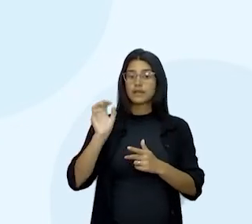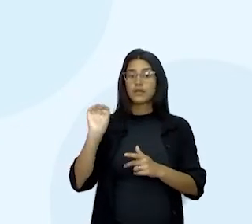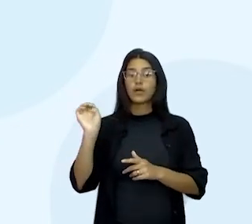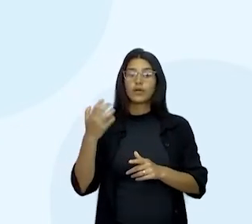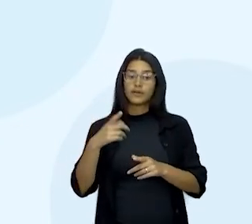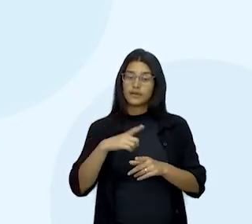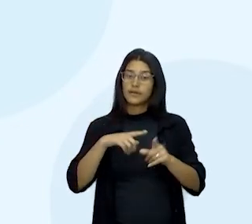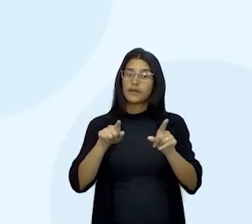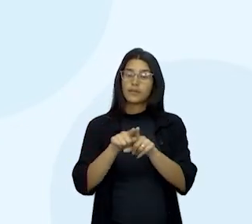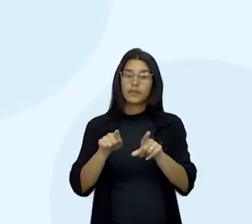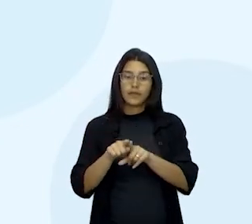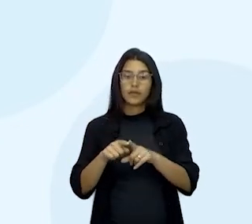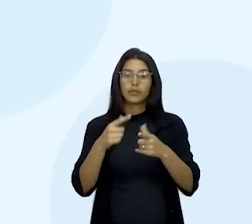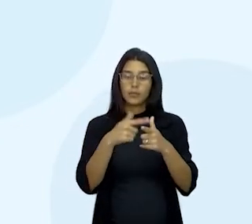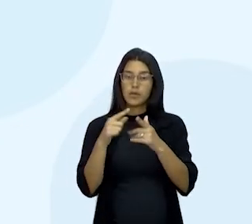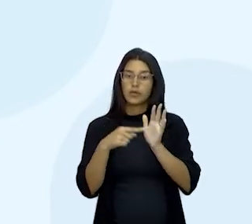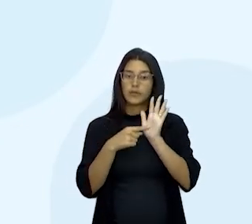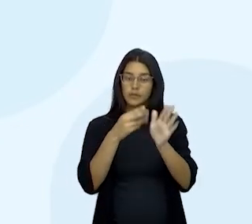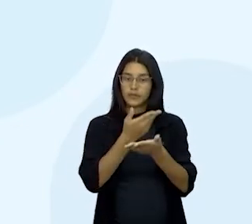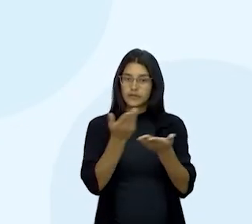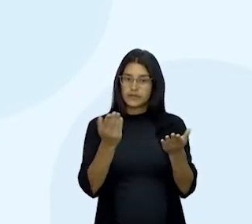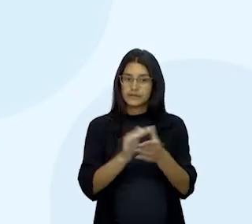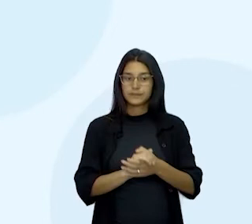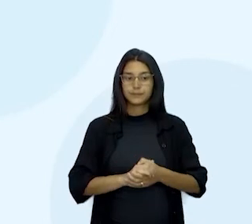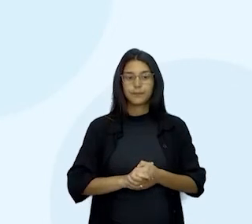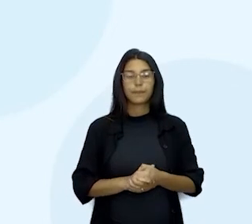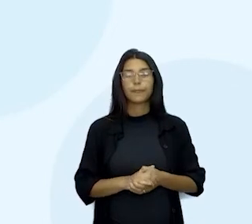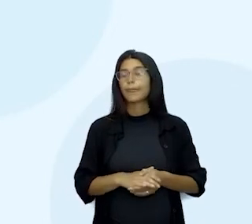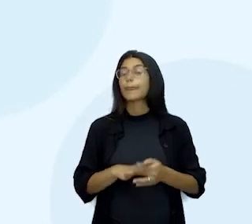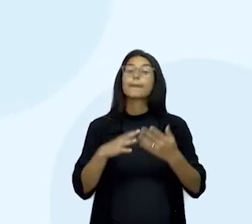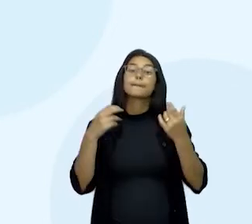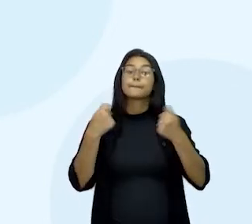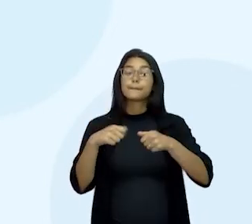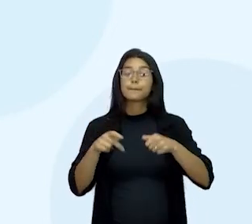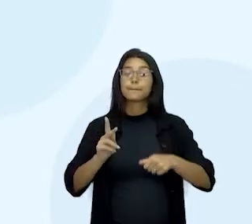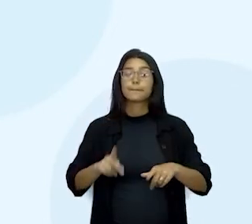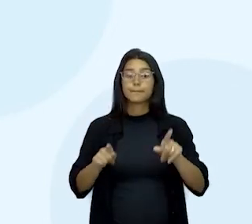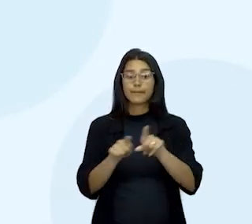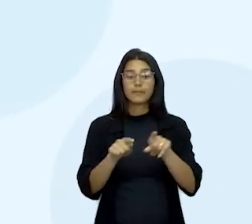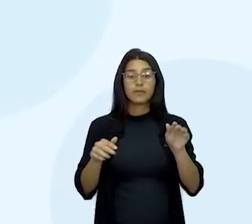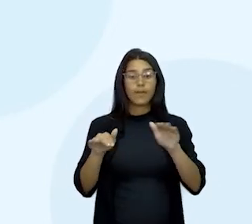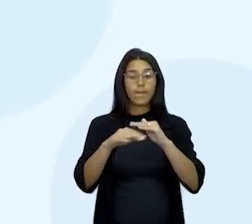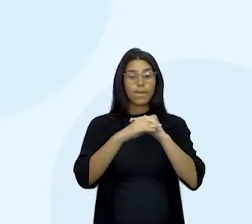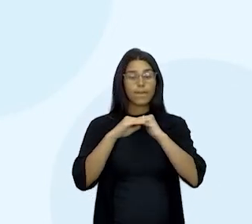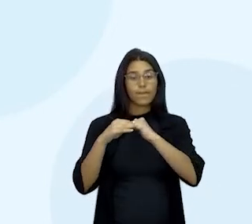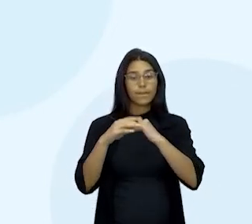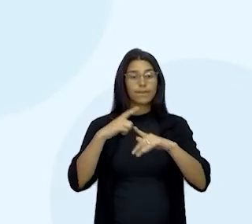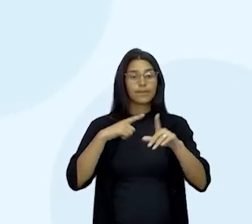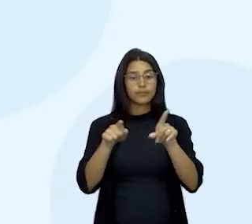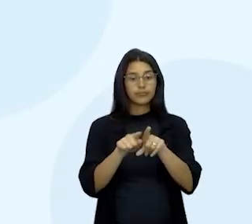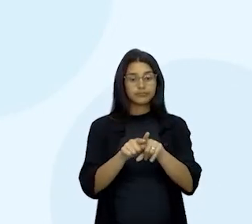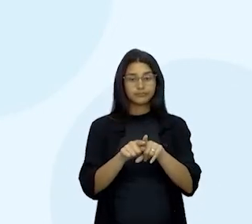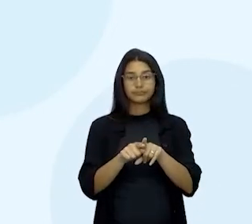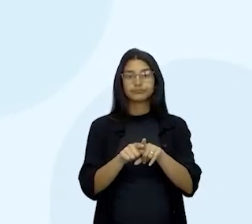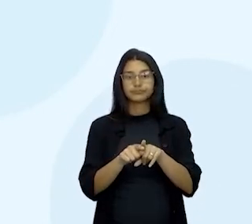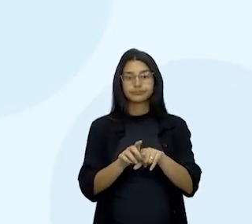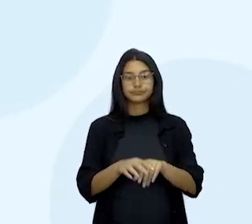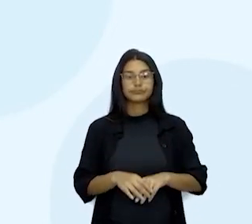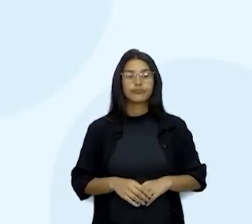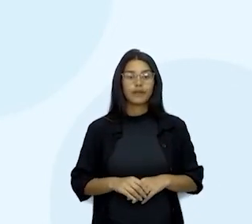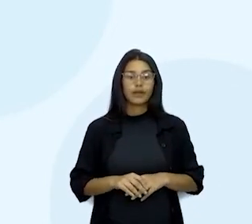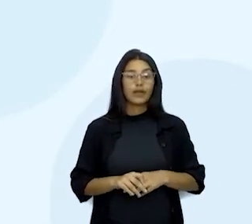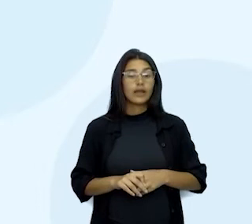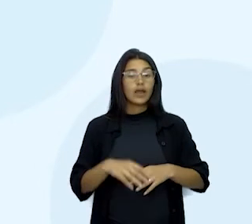essa questão da solubilidade que eu estou trazendo para vocês. Por isso, deve-se manter o equilíbrio do meio interno com o meio externo.